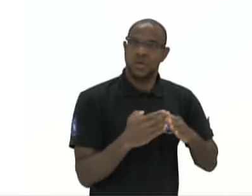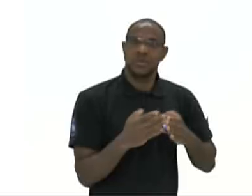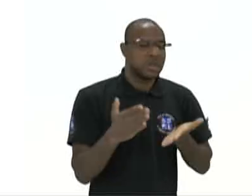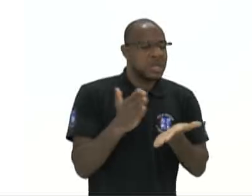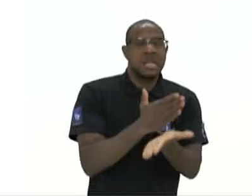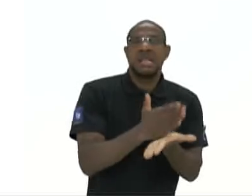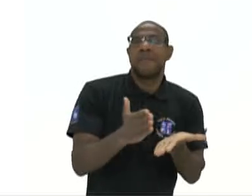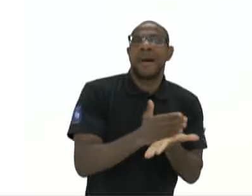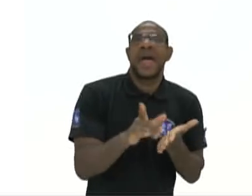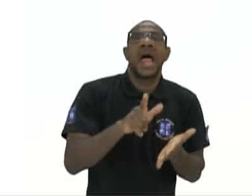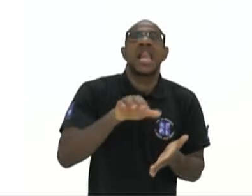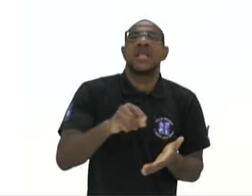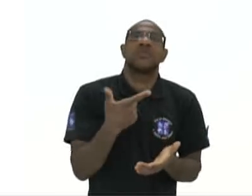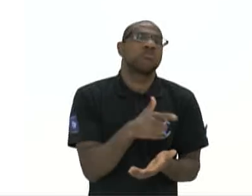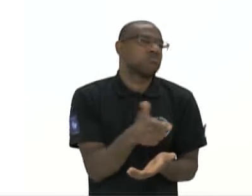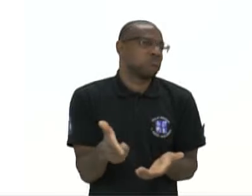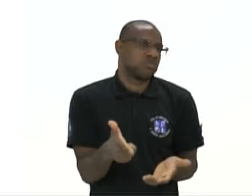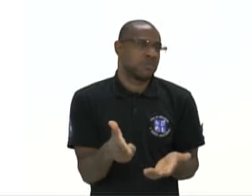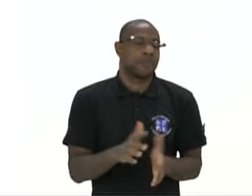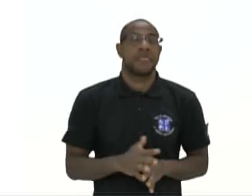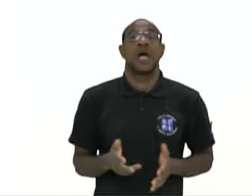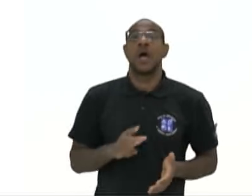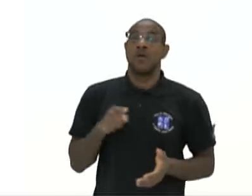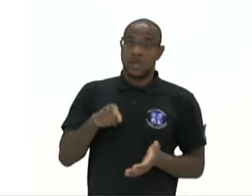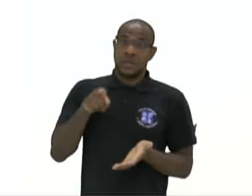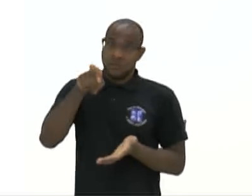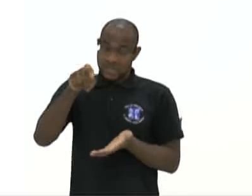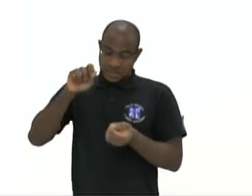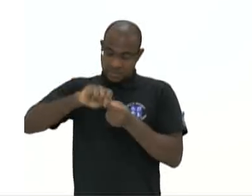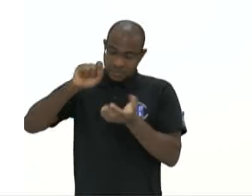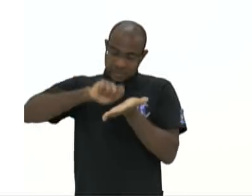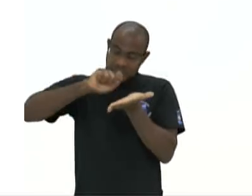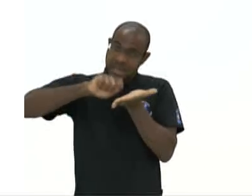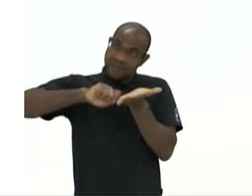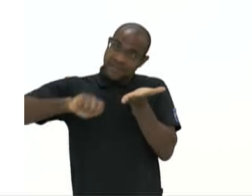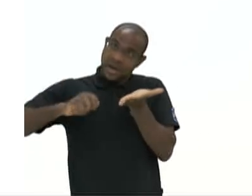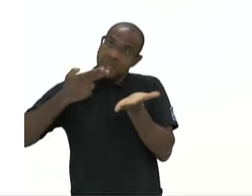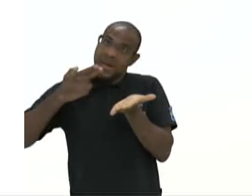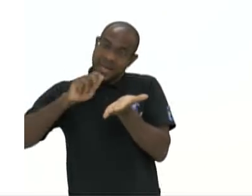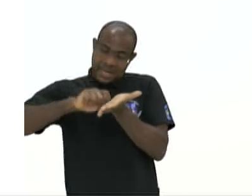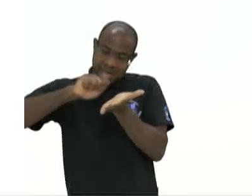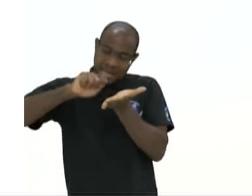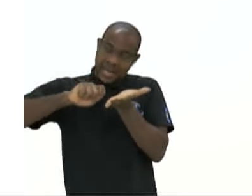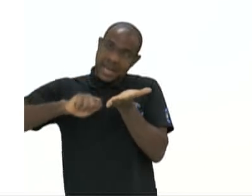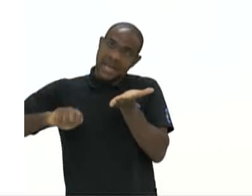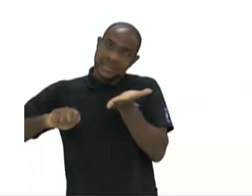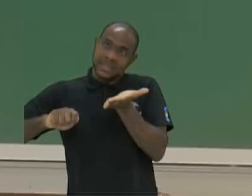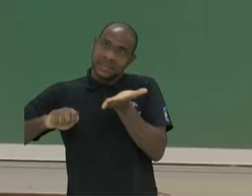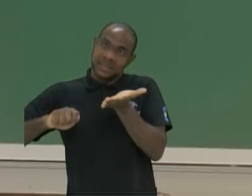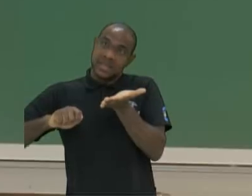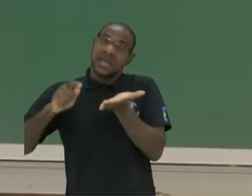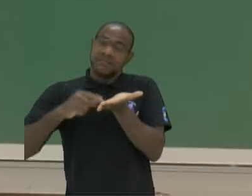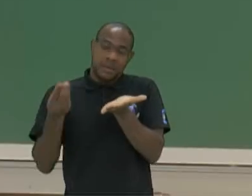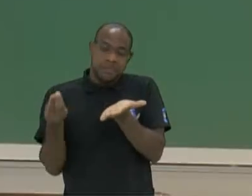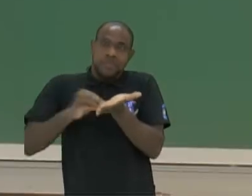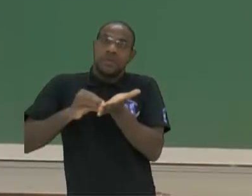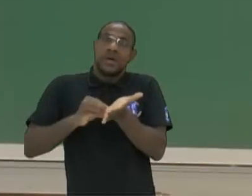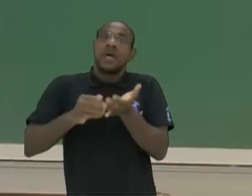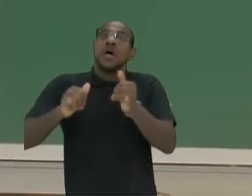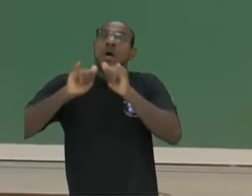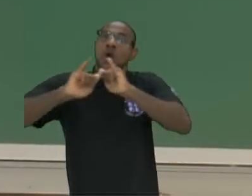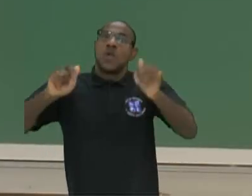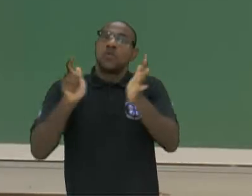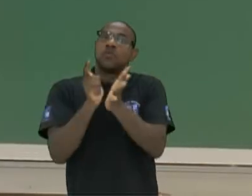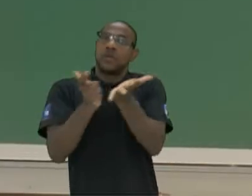associação de moradores, você deverá redigir uma carta de repúdio a essas pessoas que será publicada no jornal do bairro.